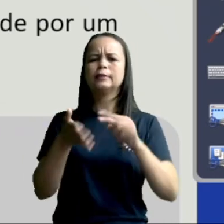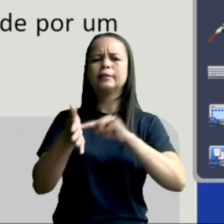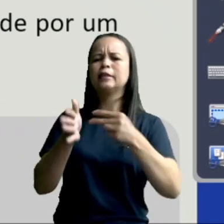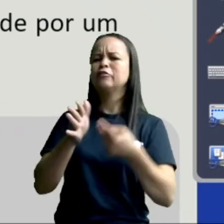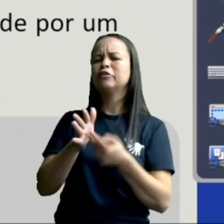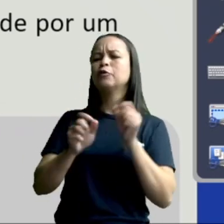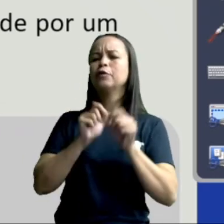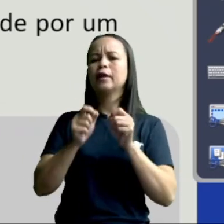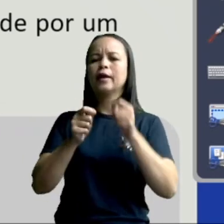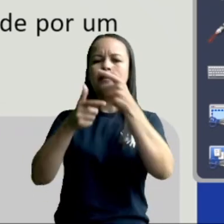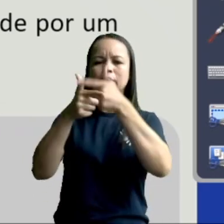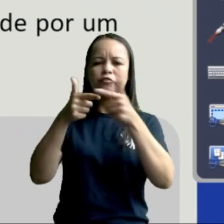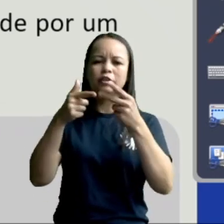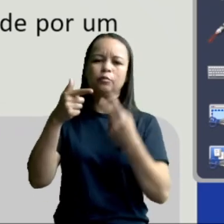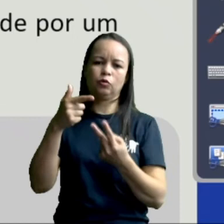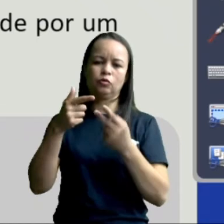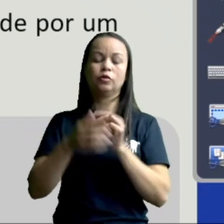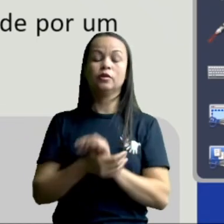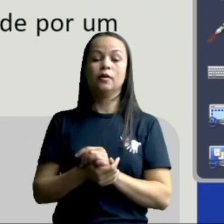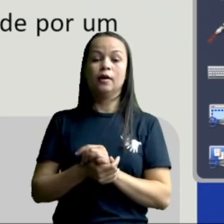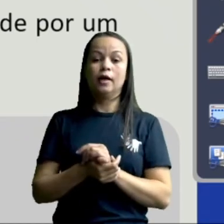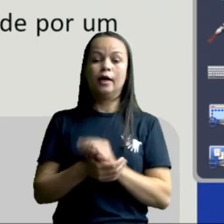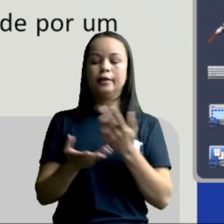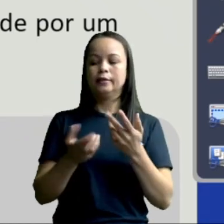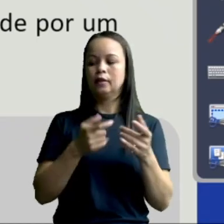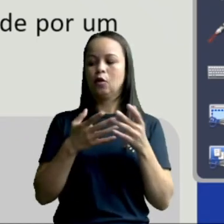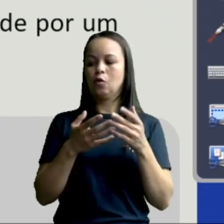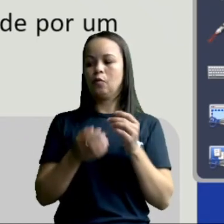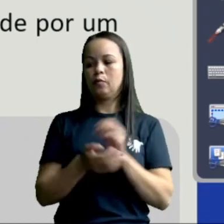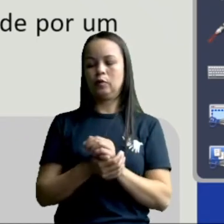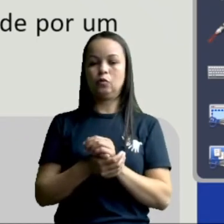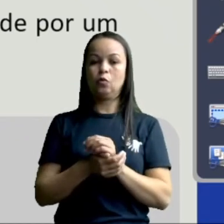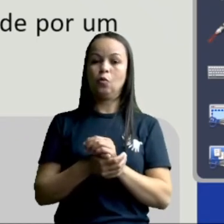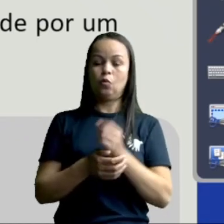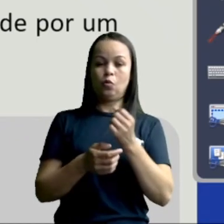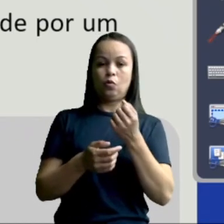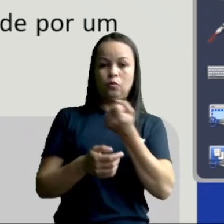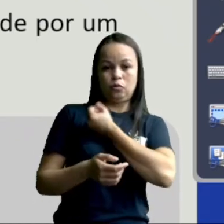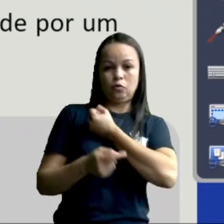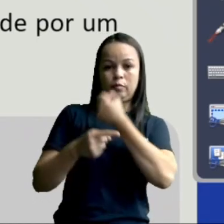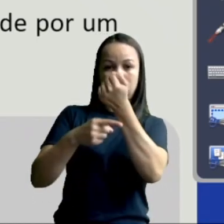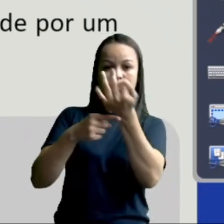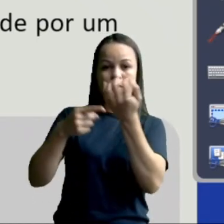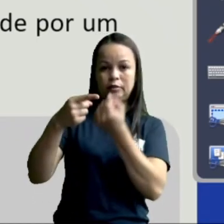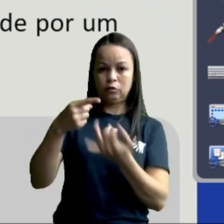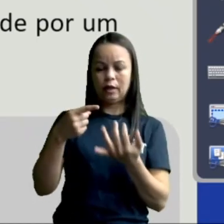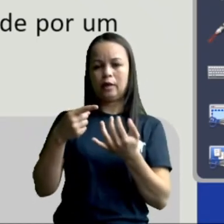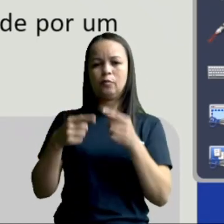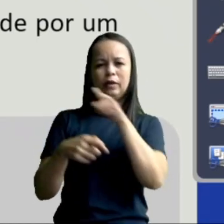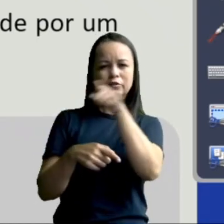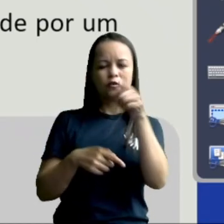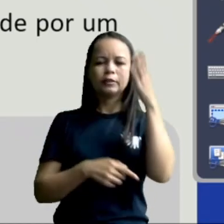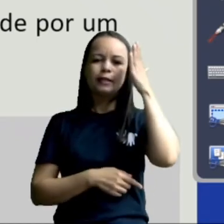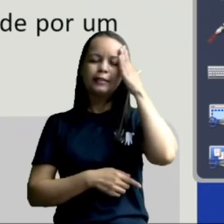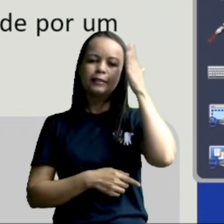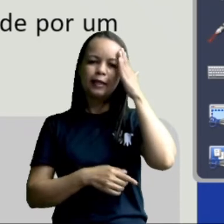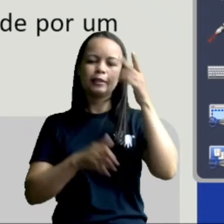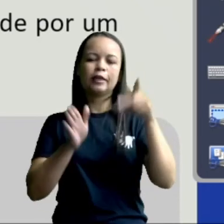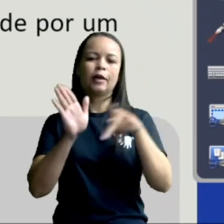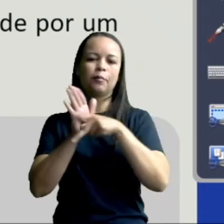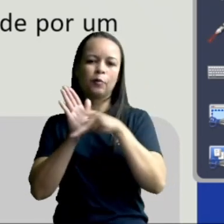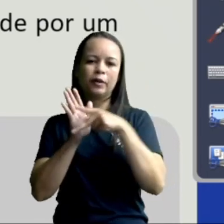por 2. Então, essa multiplicação aqui por um número fracionário foi para que vocês compreendam que a